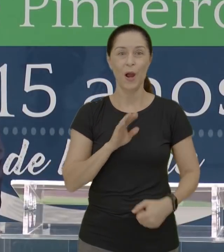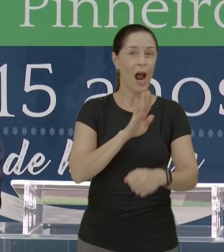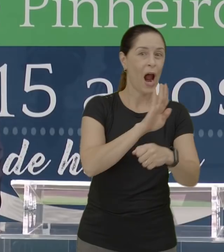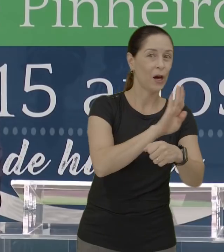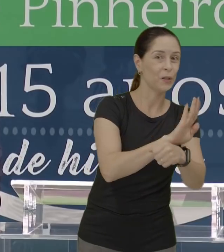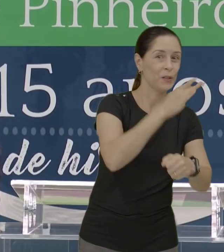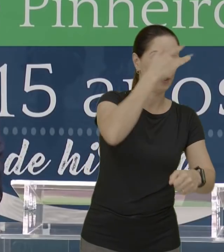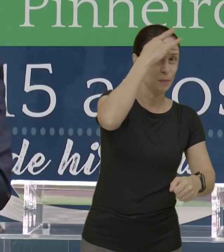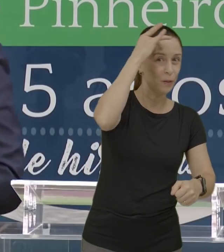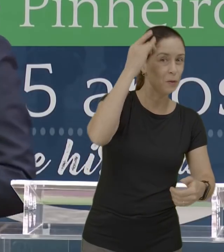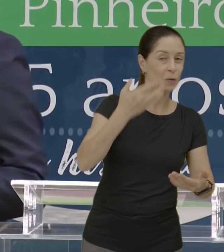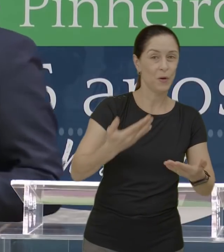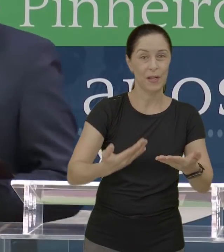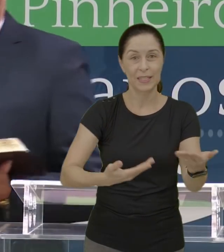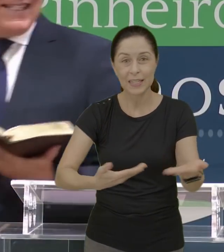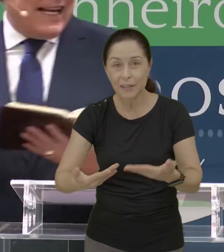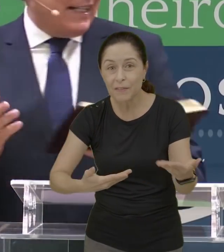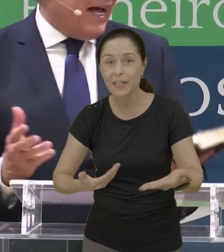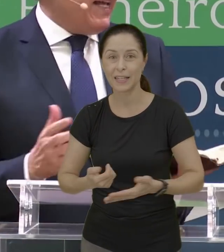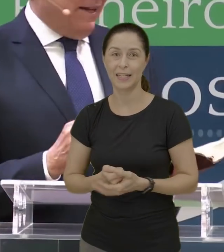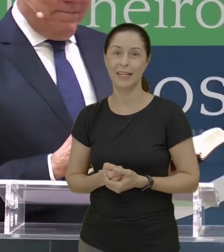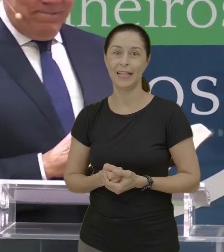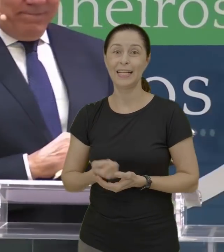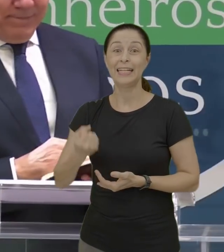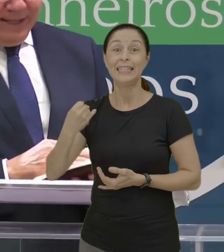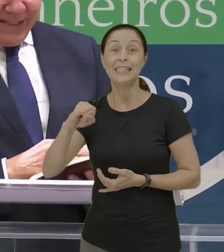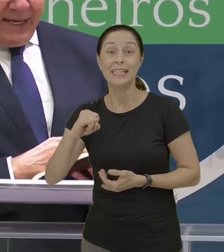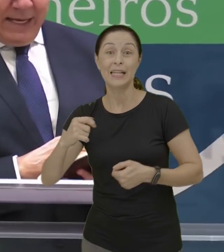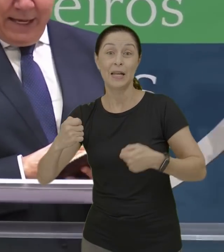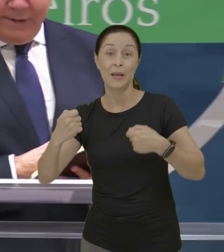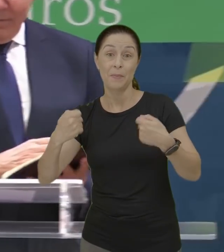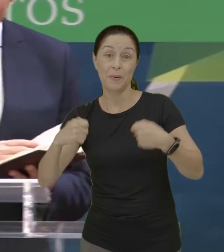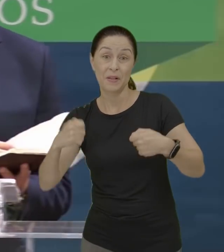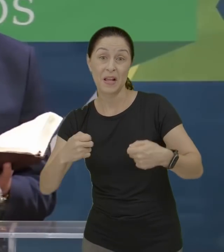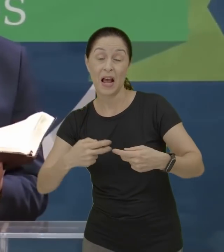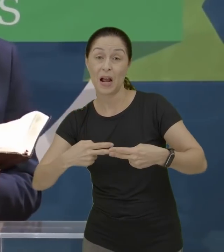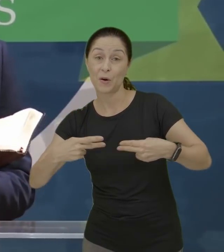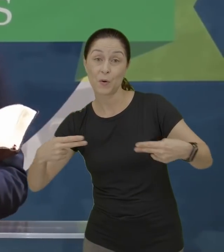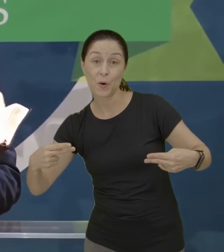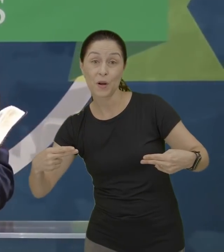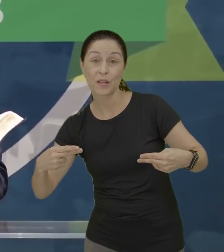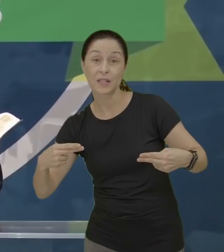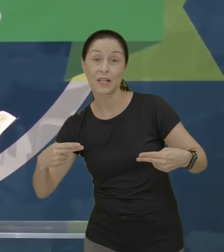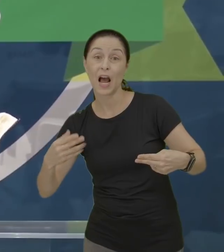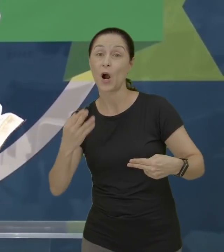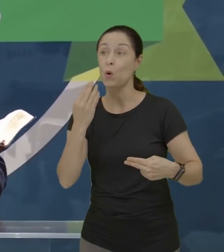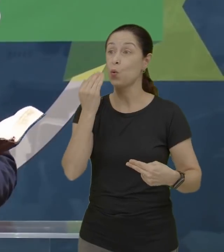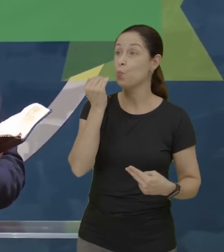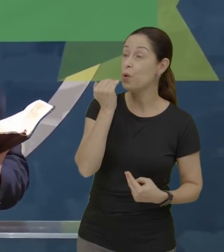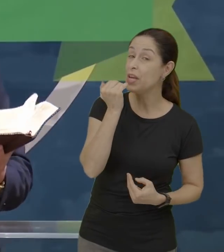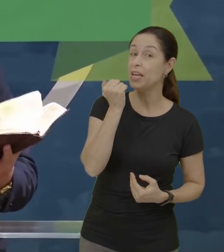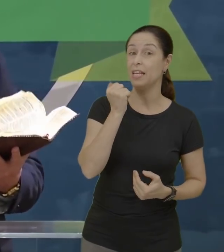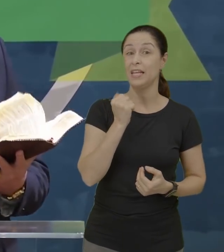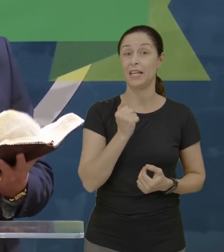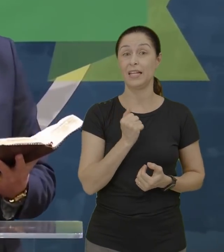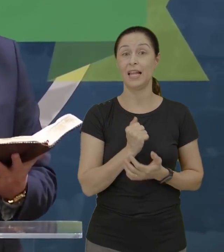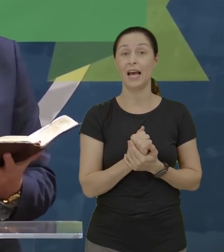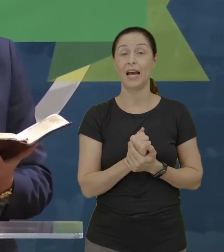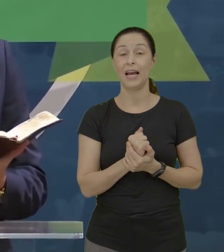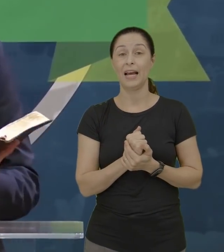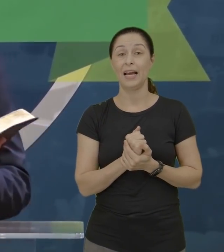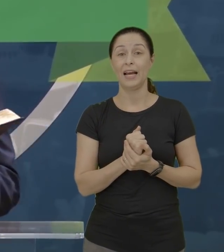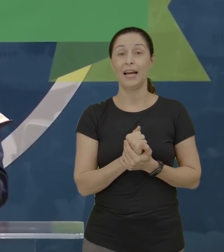socorrer, servir. Essa é a ideia, essa é a ideia. Deixa eu pegar um outro texto para